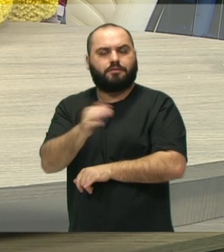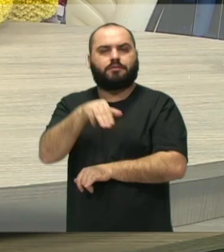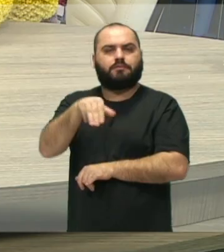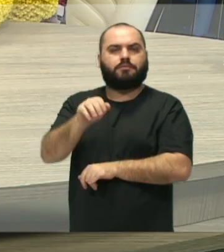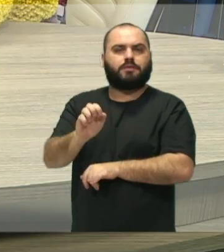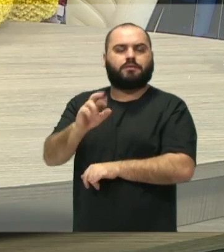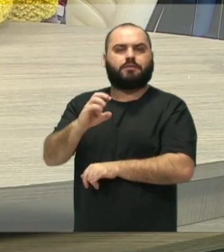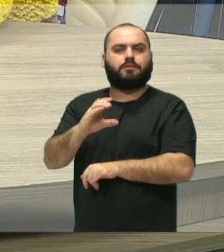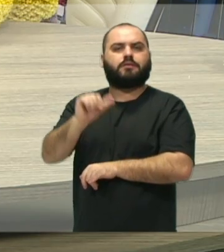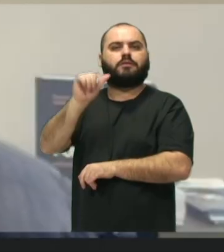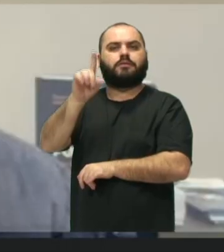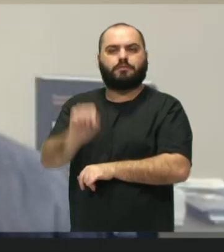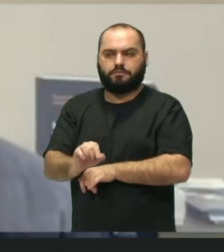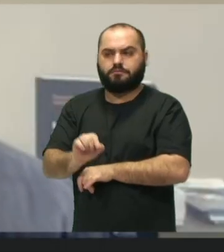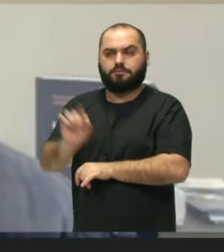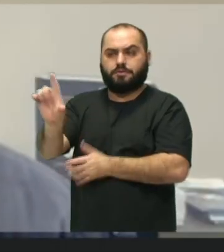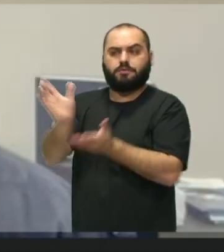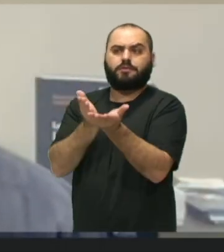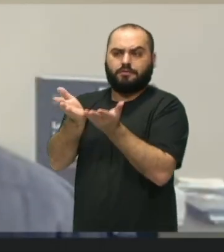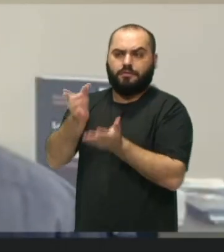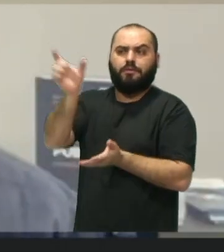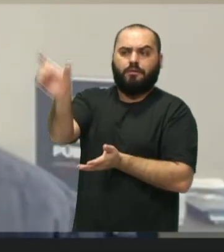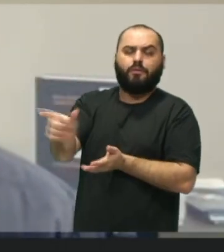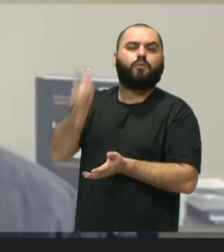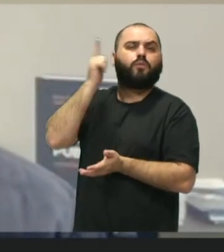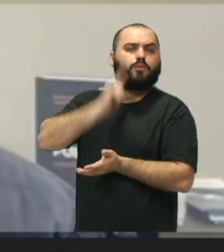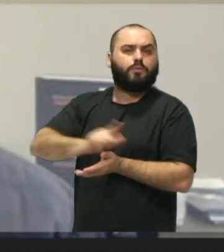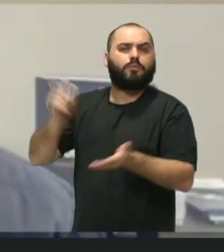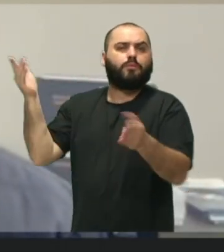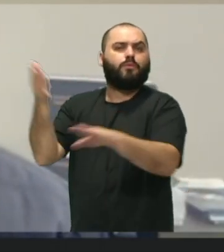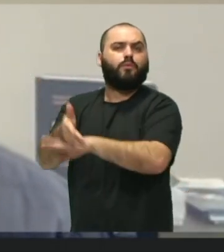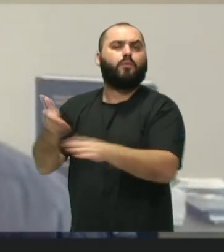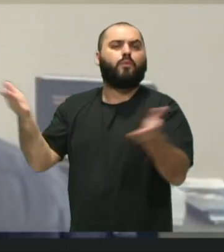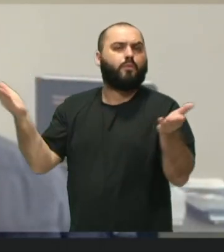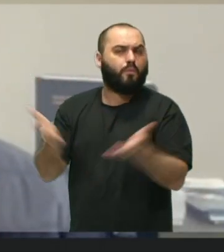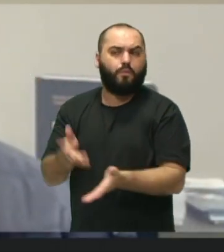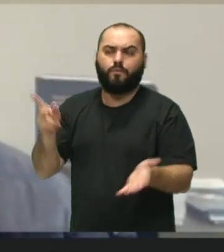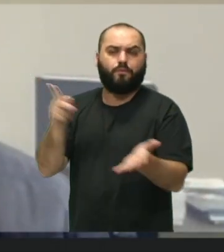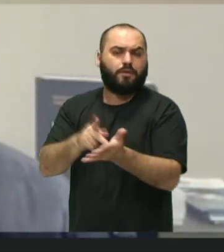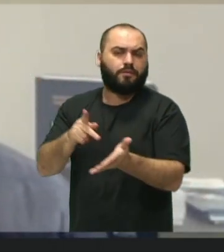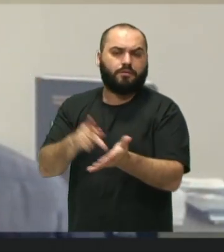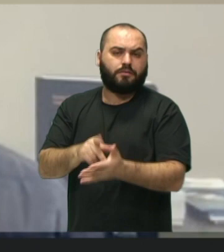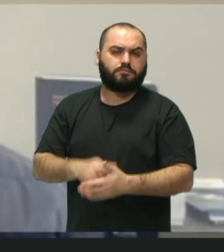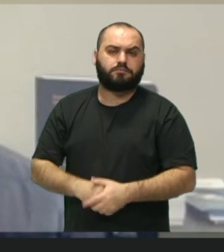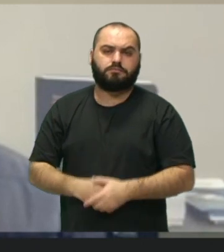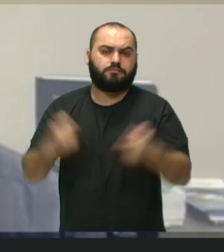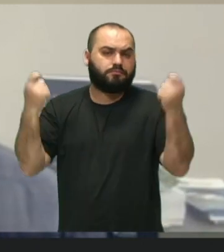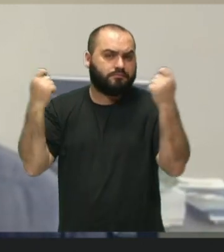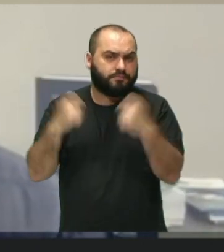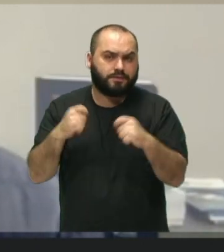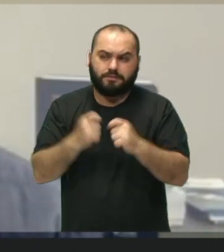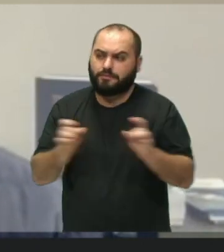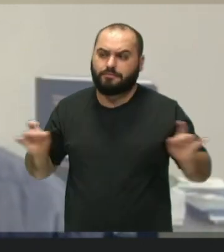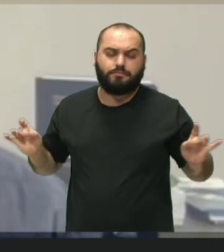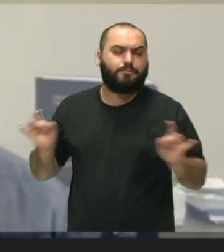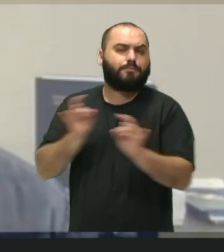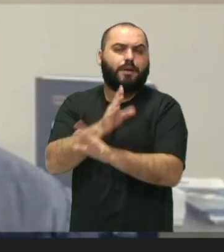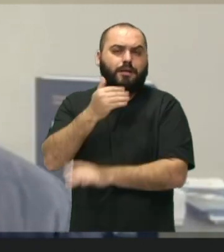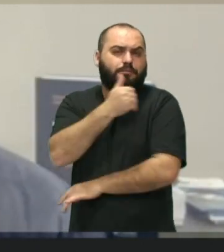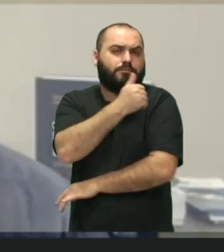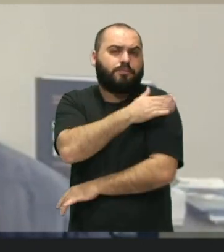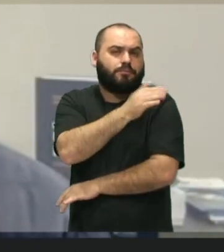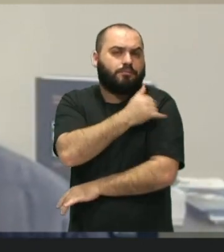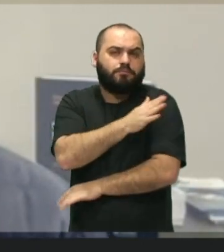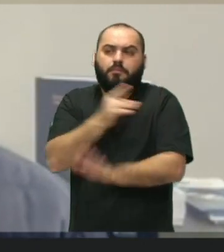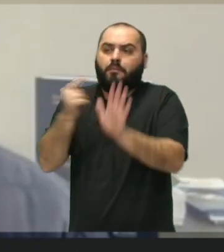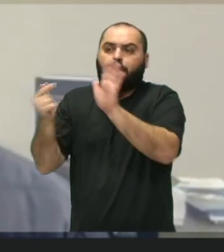a licitação está pronta para ele. E ele pode acessar isso hoje. Então, o que nós precisamos é realmente quebrar esse preconceito, é mostrar